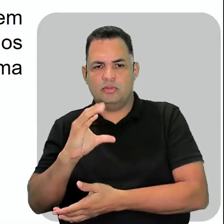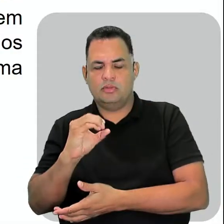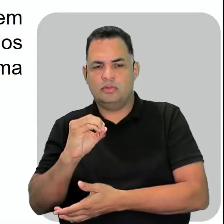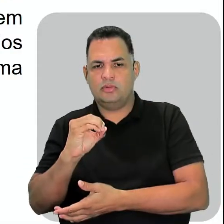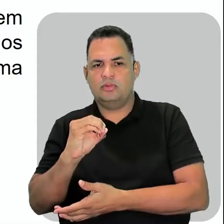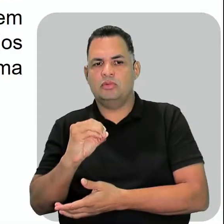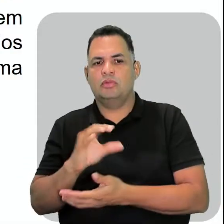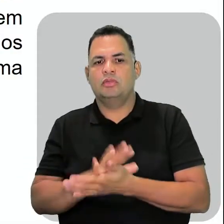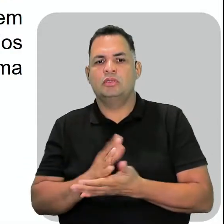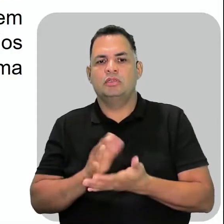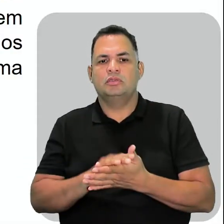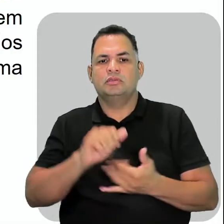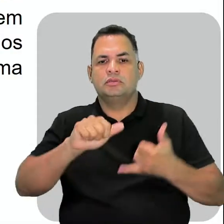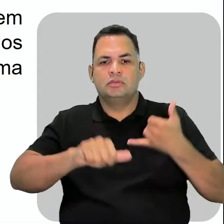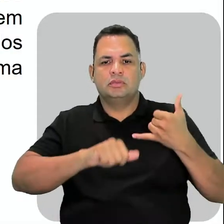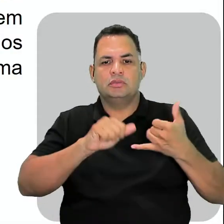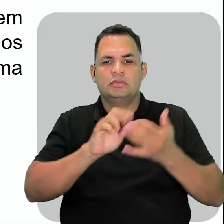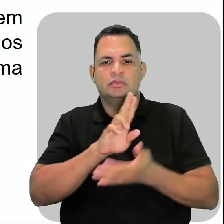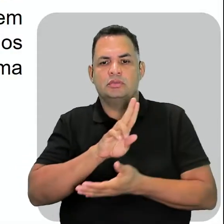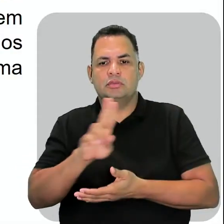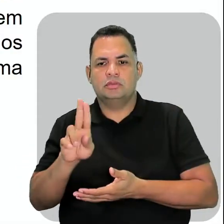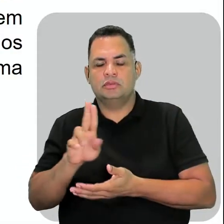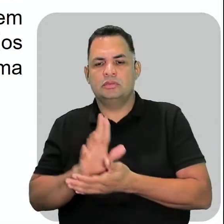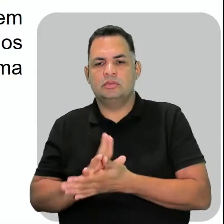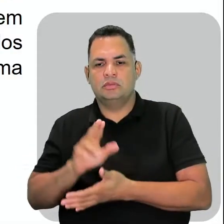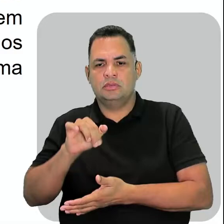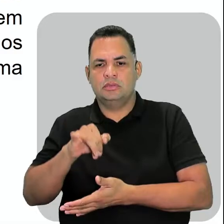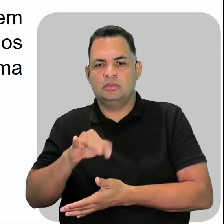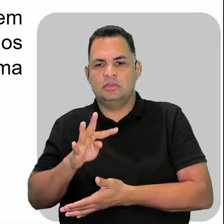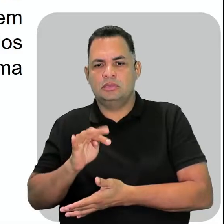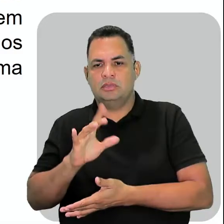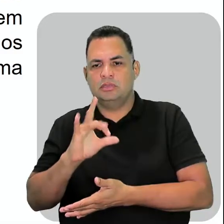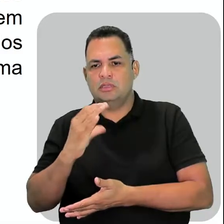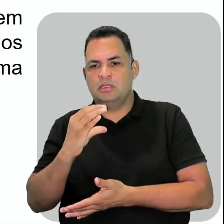nítrico. Essa reação é chamada de